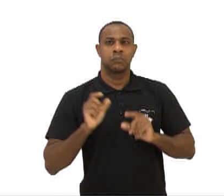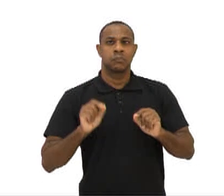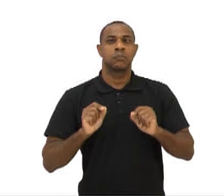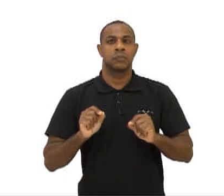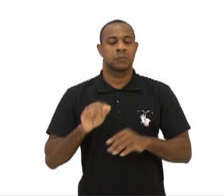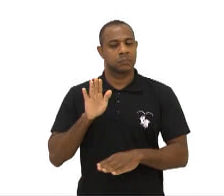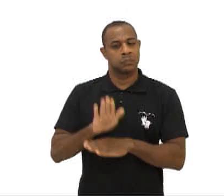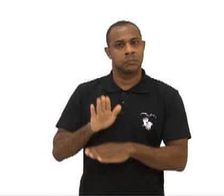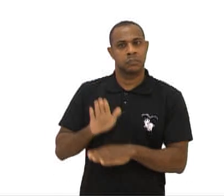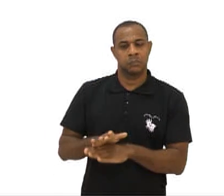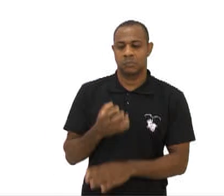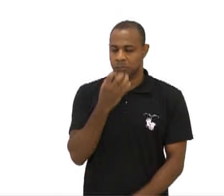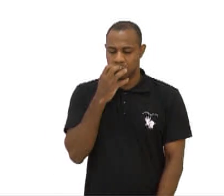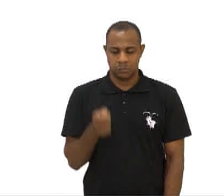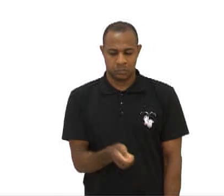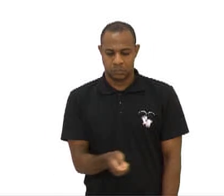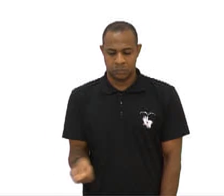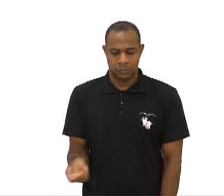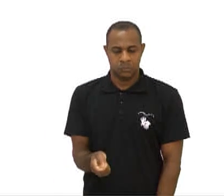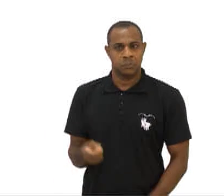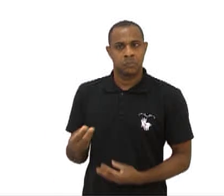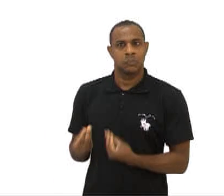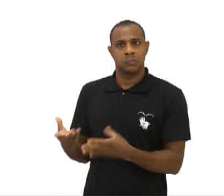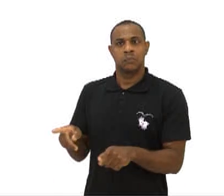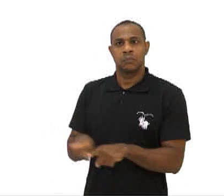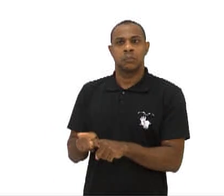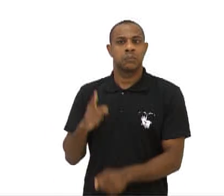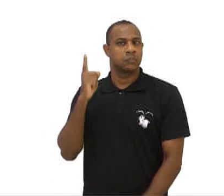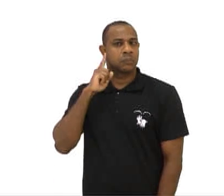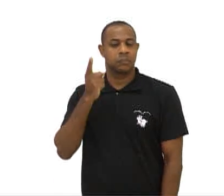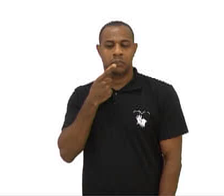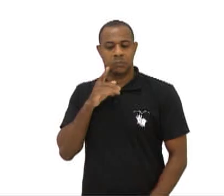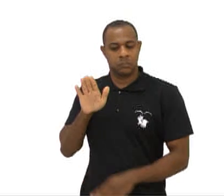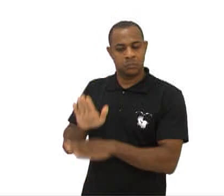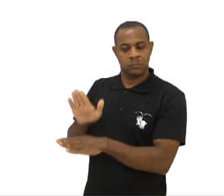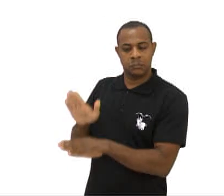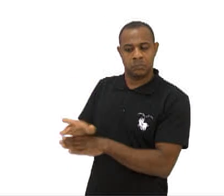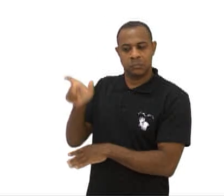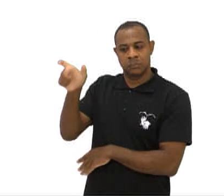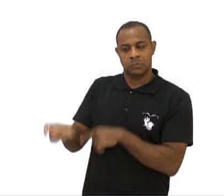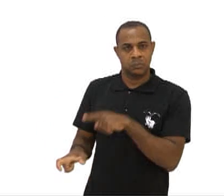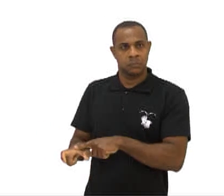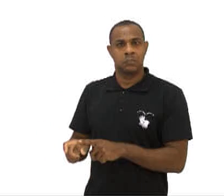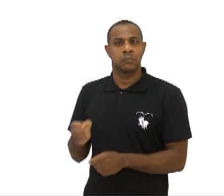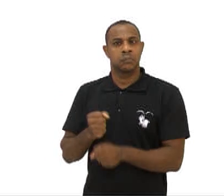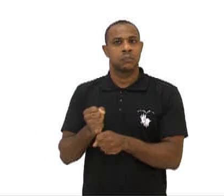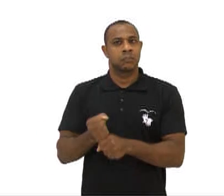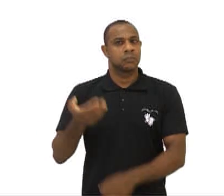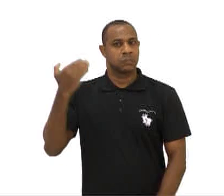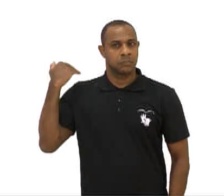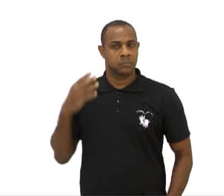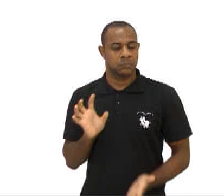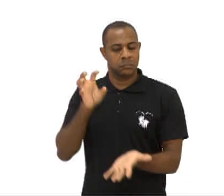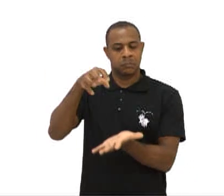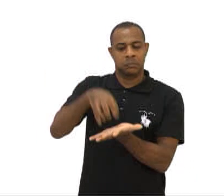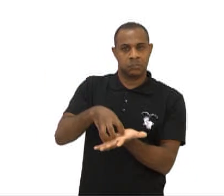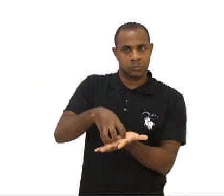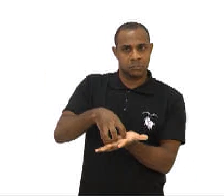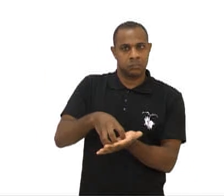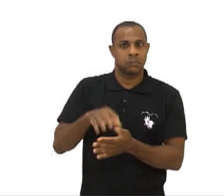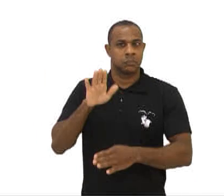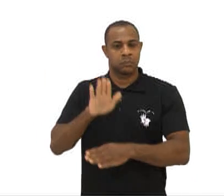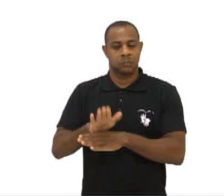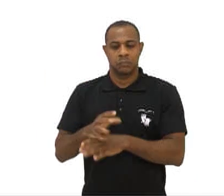fornecer cães-guia para crianças com problemas de audição. No último ano, a instituição Cães-Guia